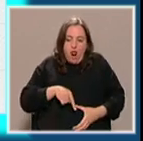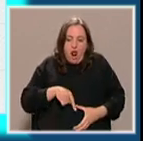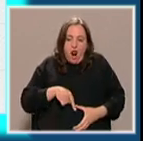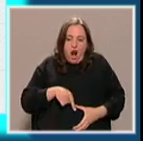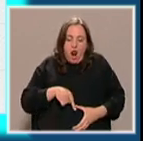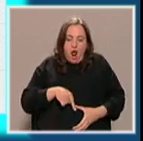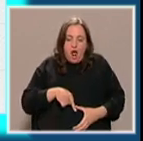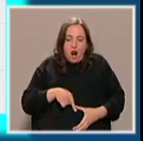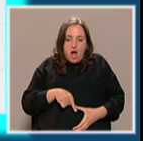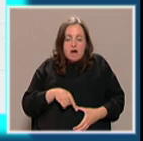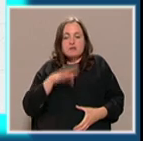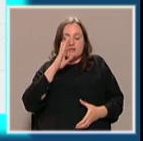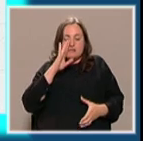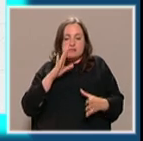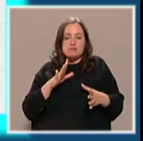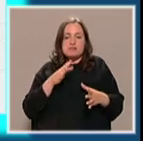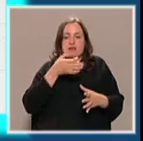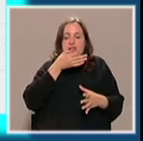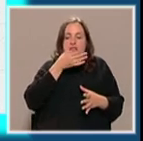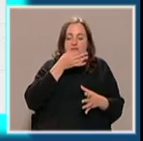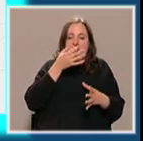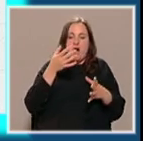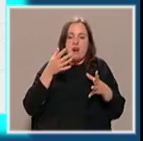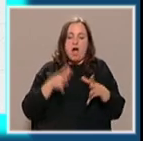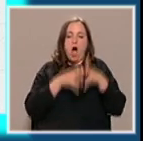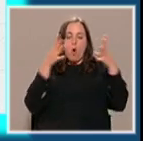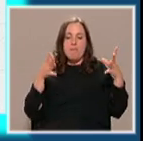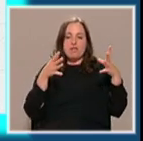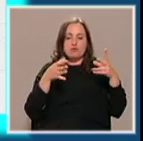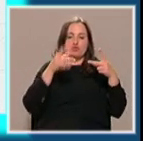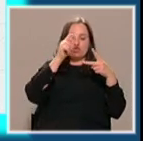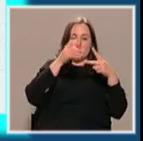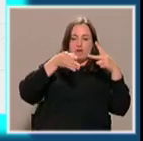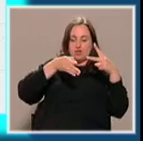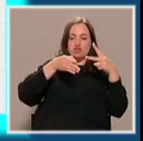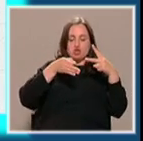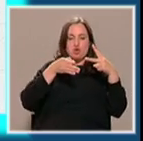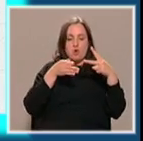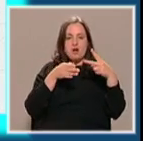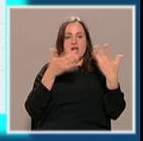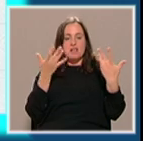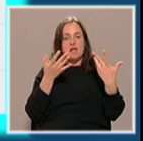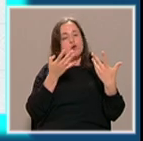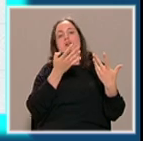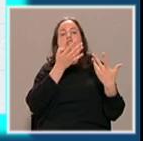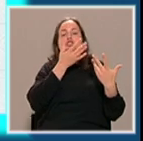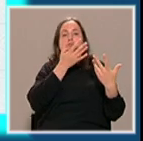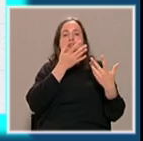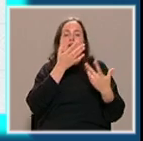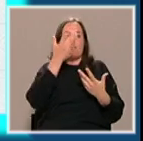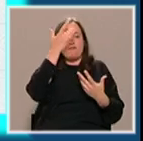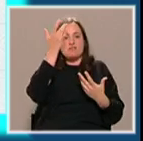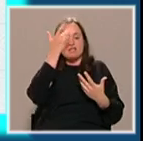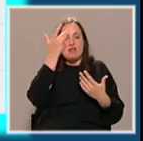quando falamos no aumento da produção de estrogénios e de progesterona, são os responsáveis por explicar os acontecimentos que marcam